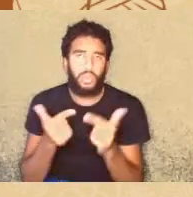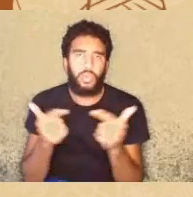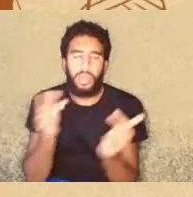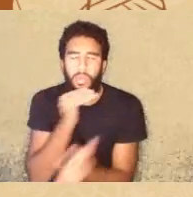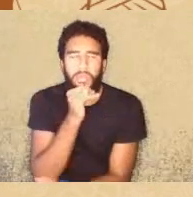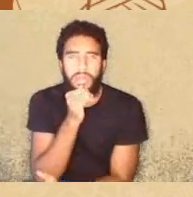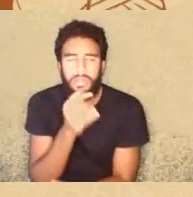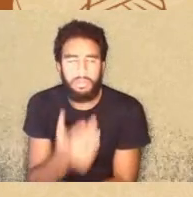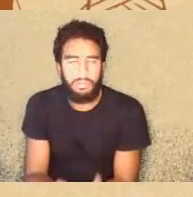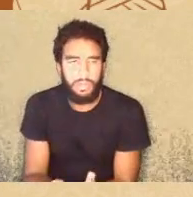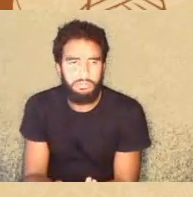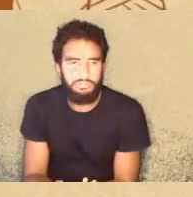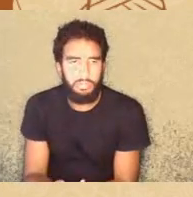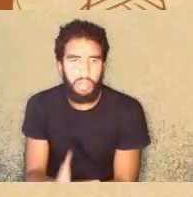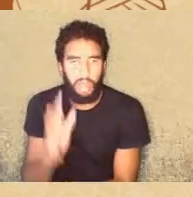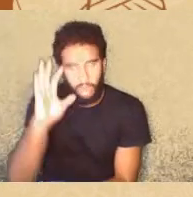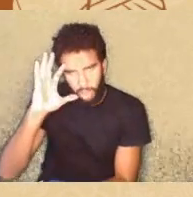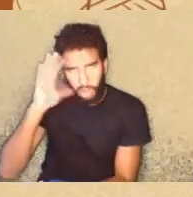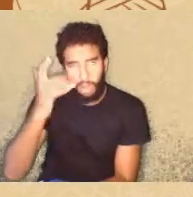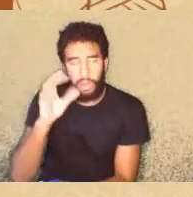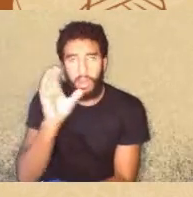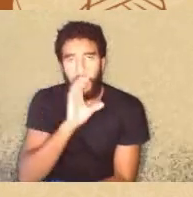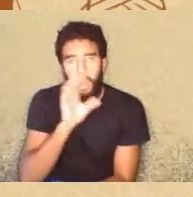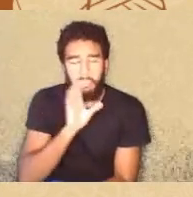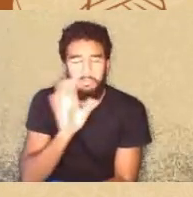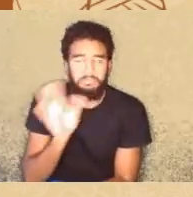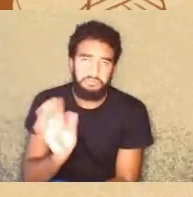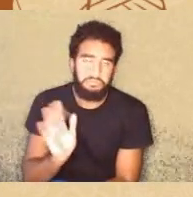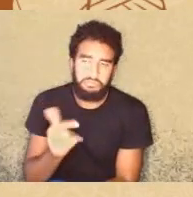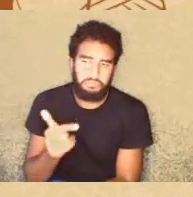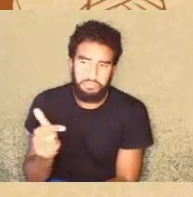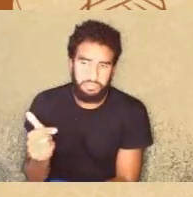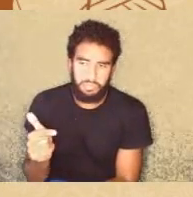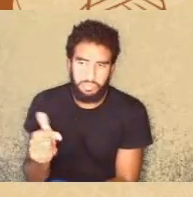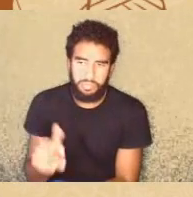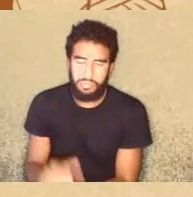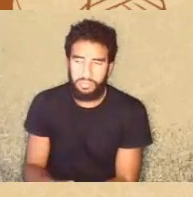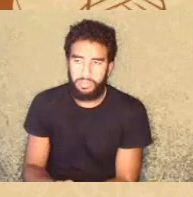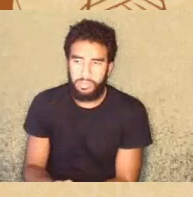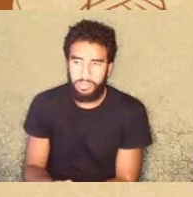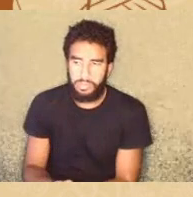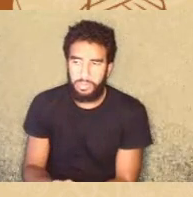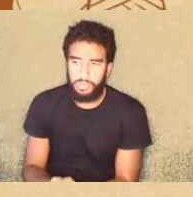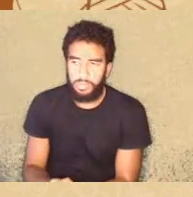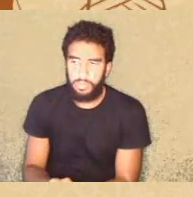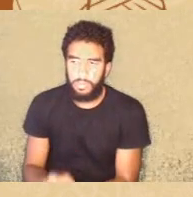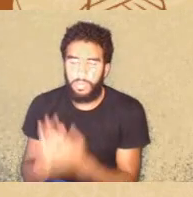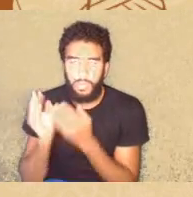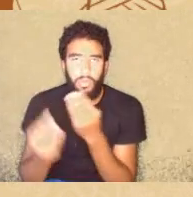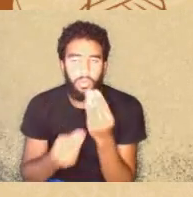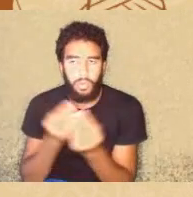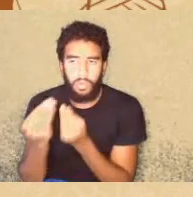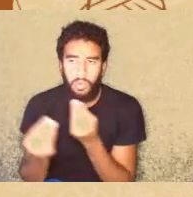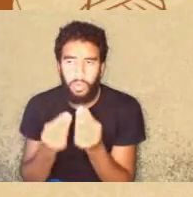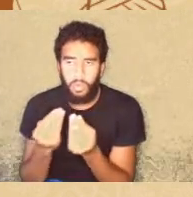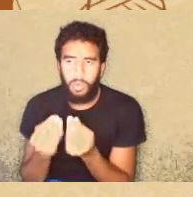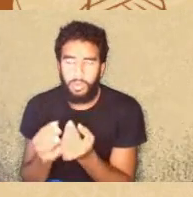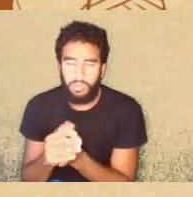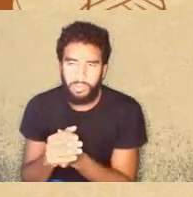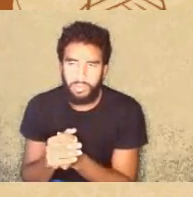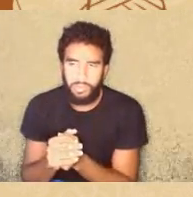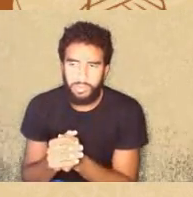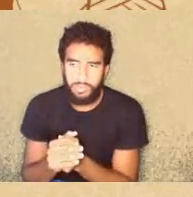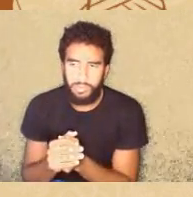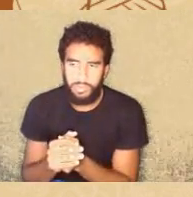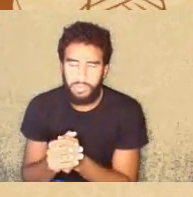outra. Então, é essa grande questão. Como é que a gente aplica as ações afirmativas que são necessárias e a